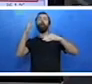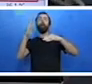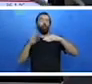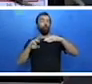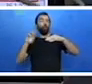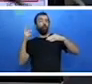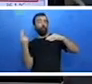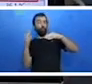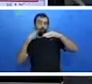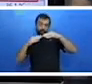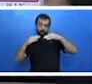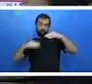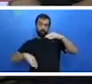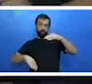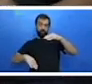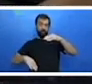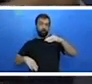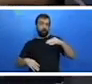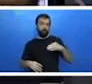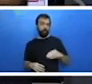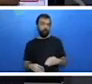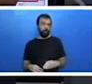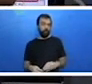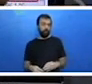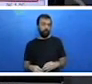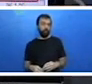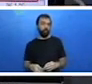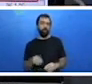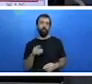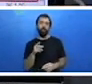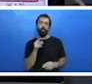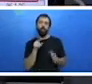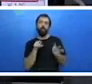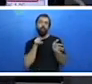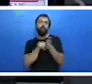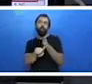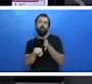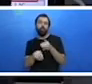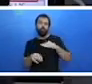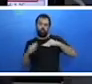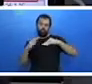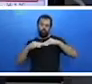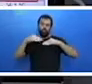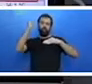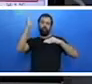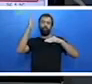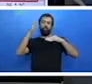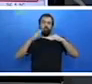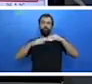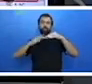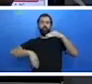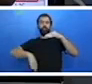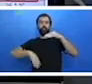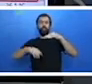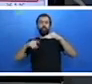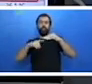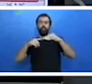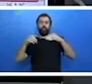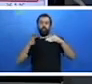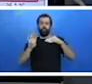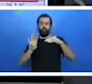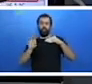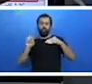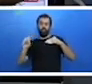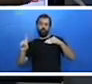40,6, 40,4. Agora eu pergunto para vocês, é maior ou é menor que